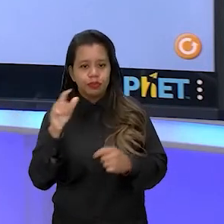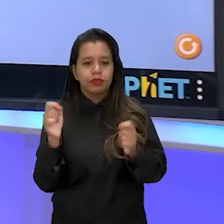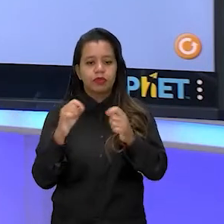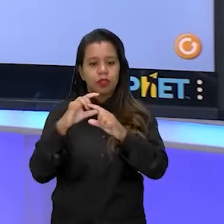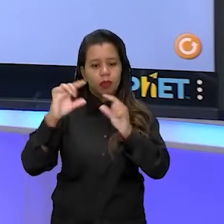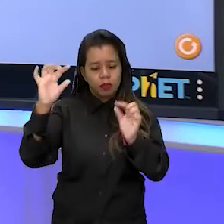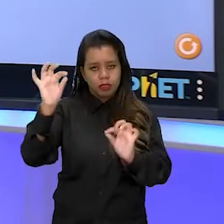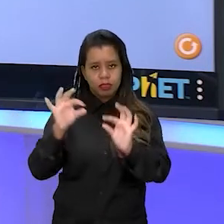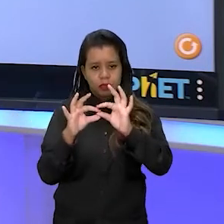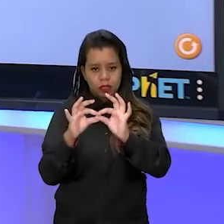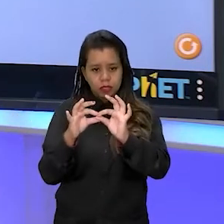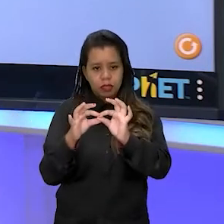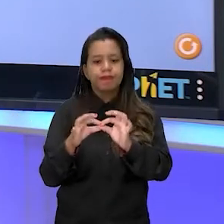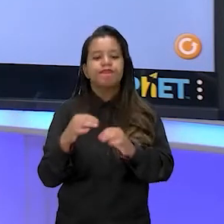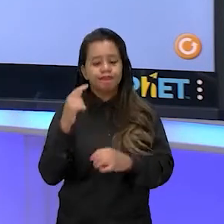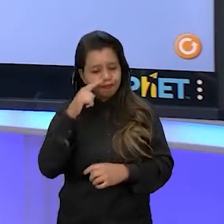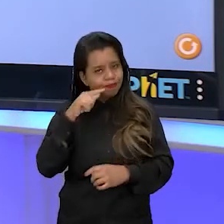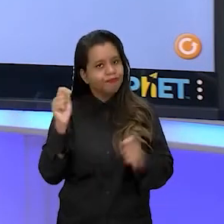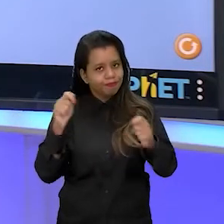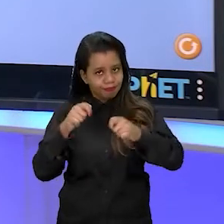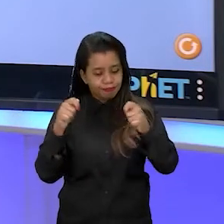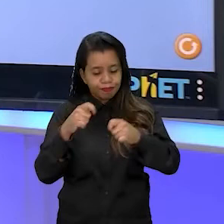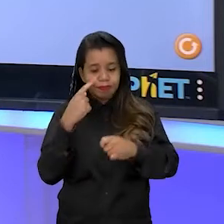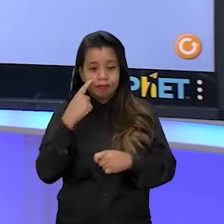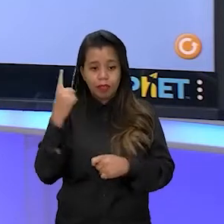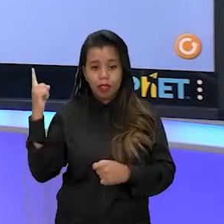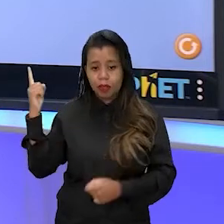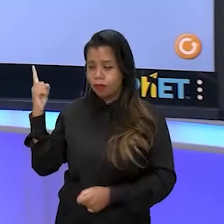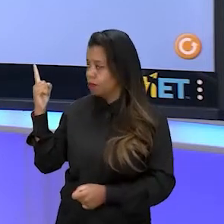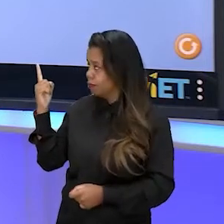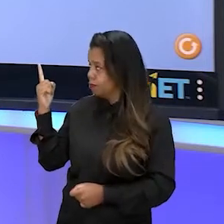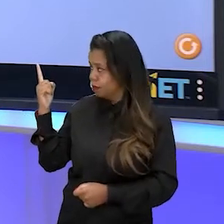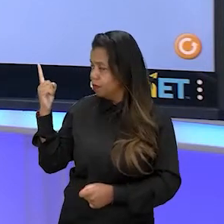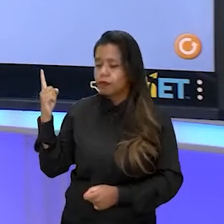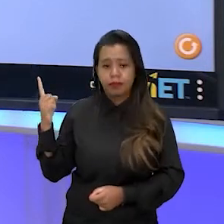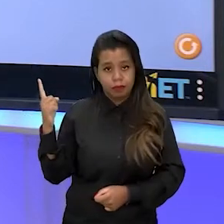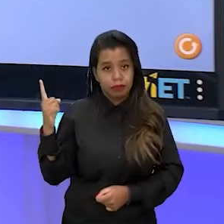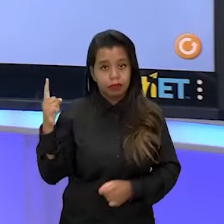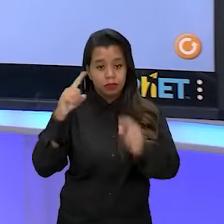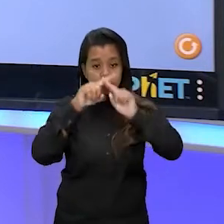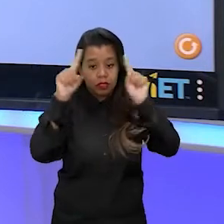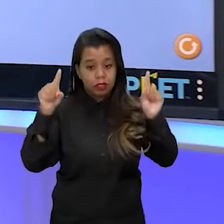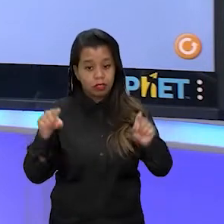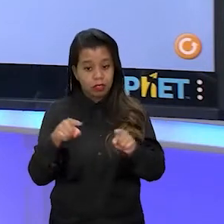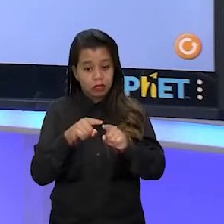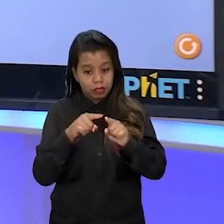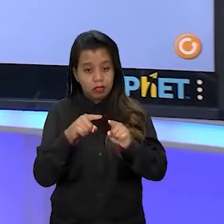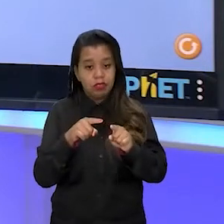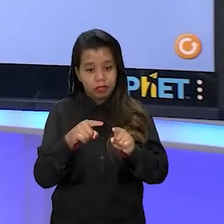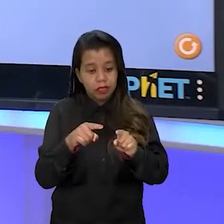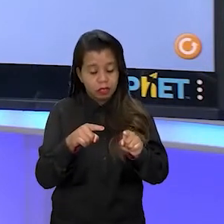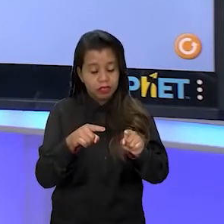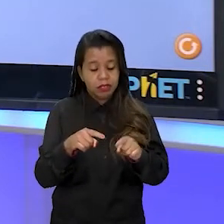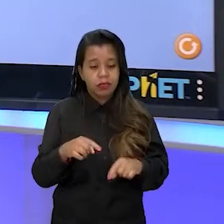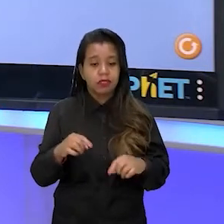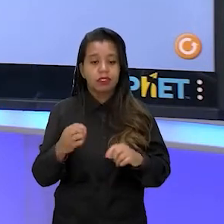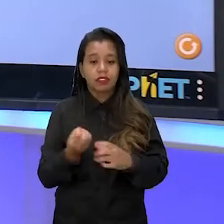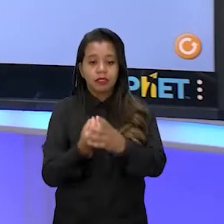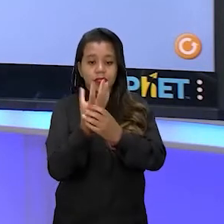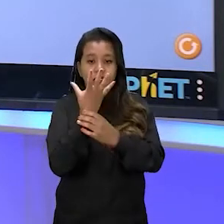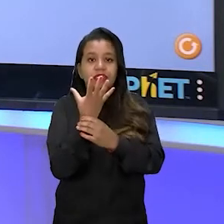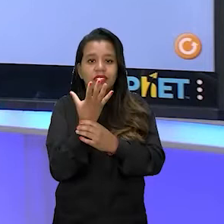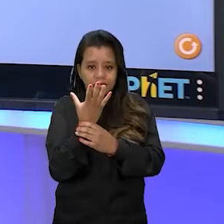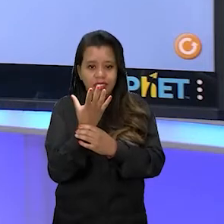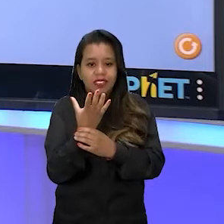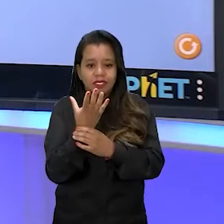vou clicar nele aqui. Veja que com o interruptor fechado, a gente tem aí um circuito funcionando. A lâmpada acende.